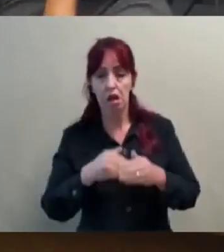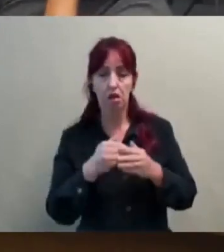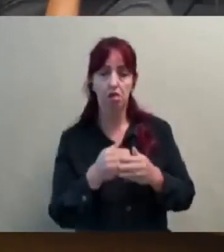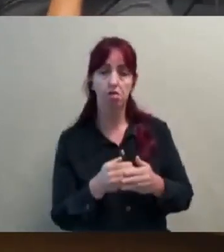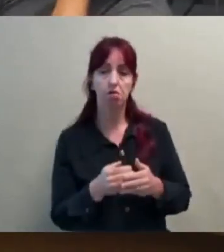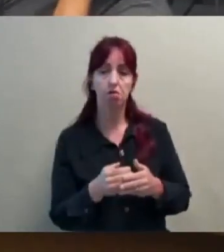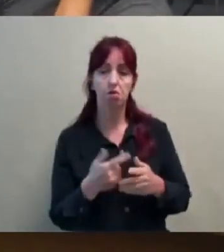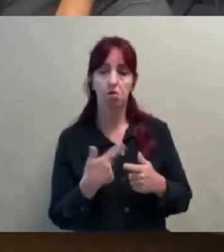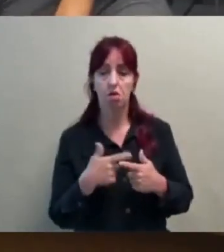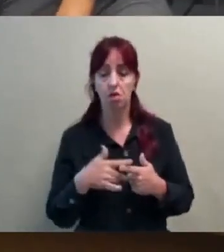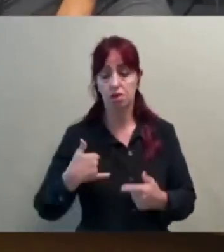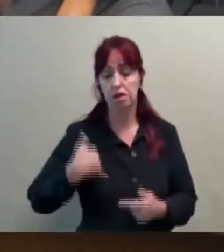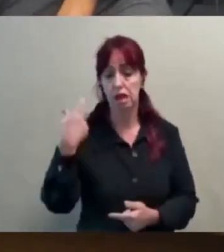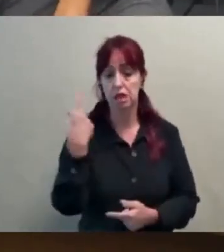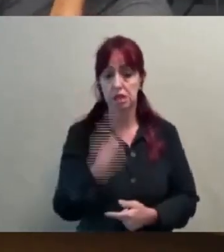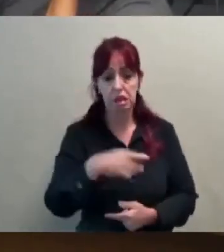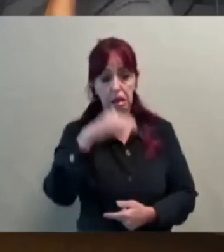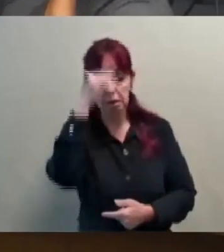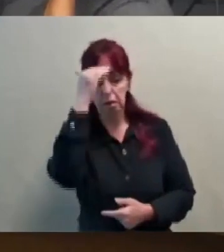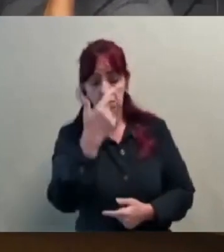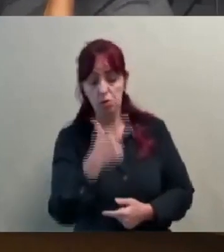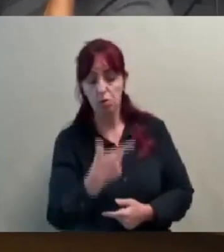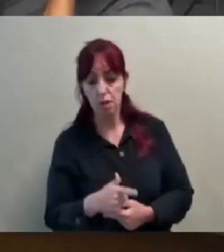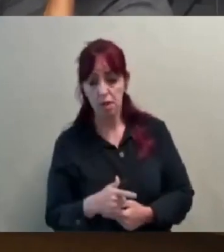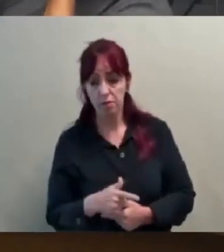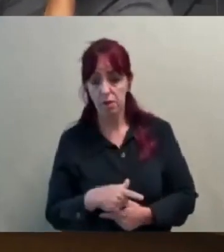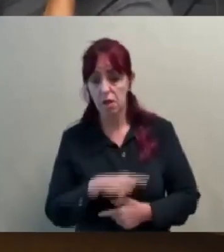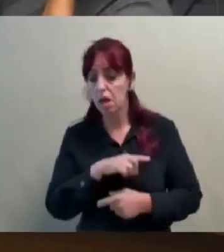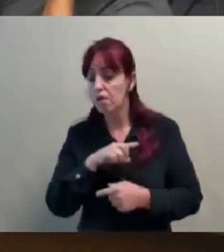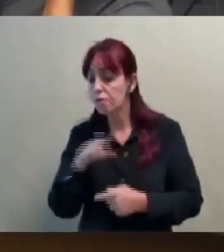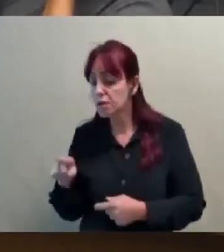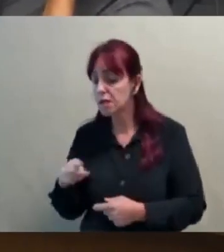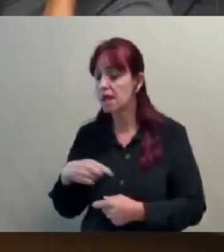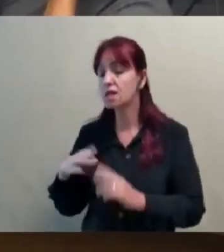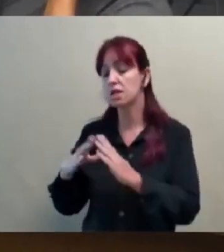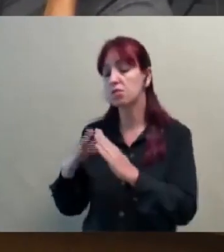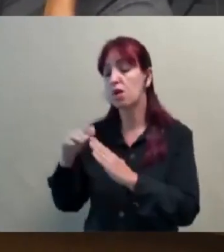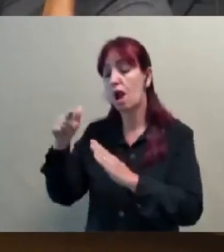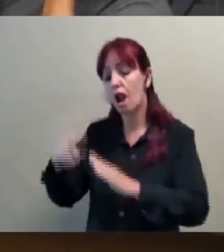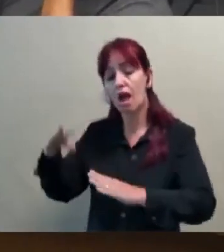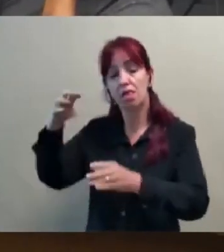idade dele, e as senhoras que moram dentro do aglomerado,